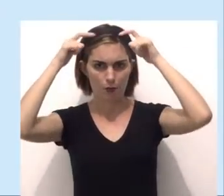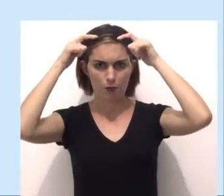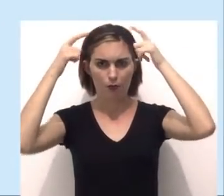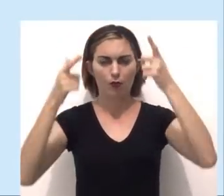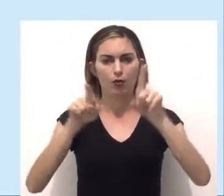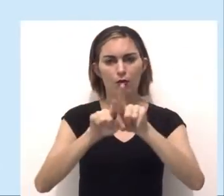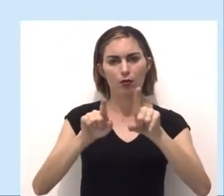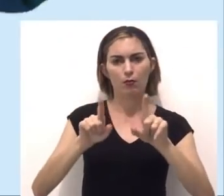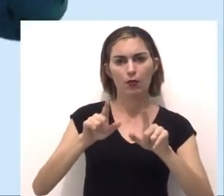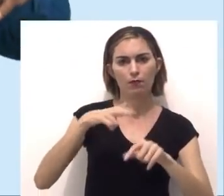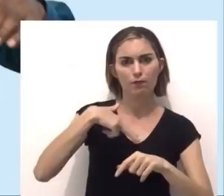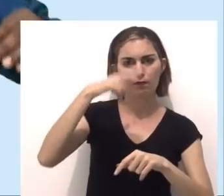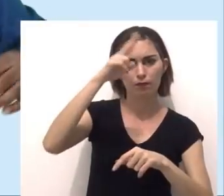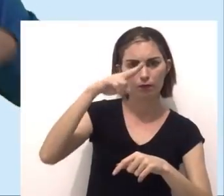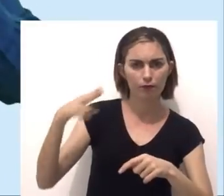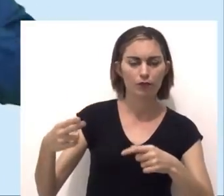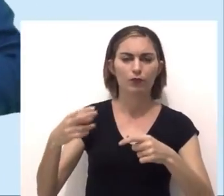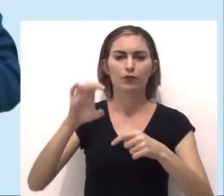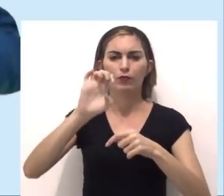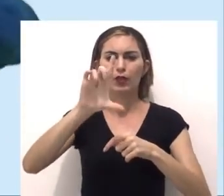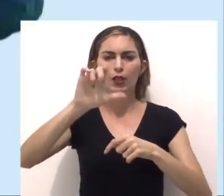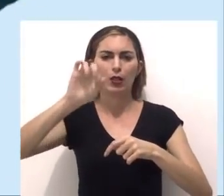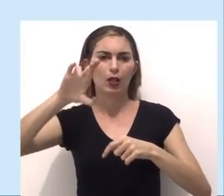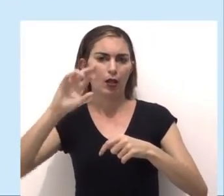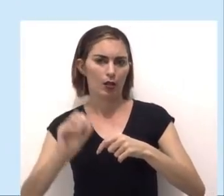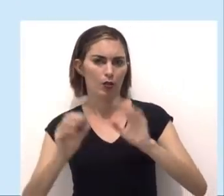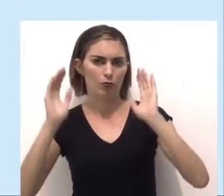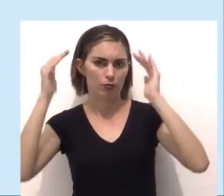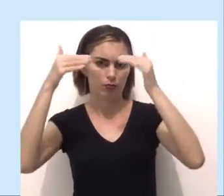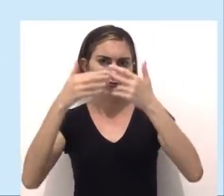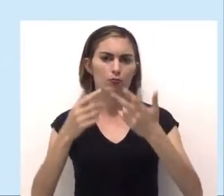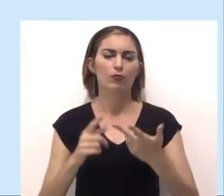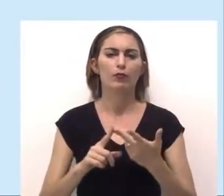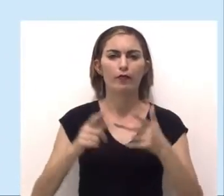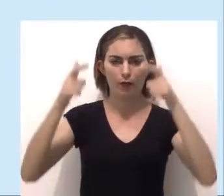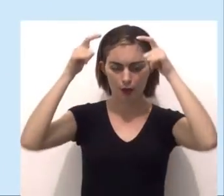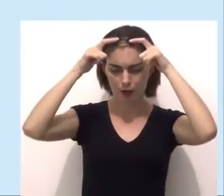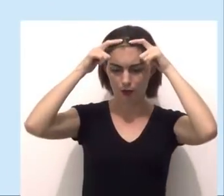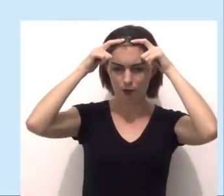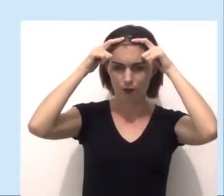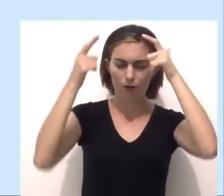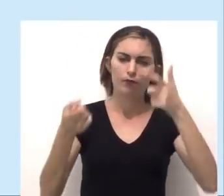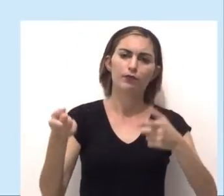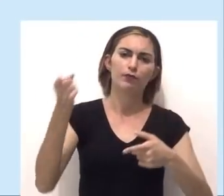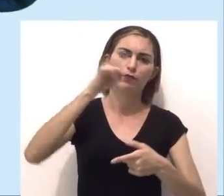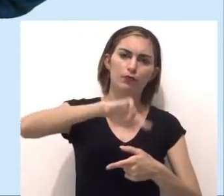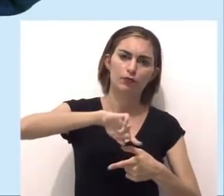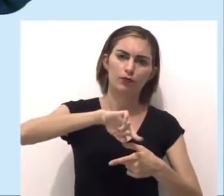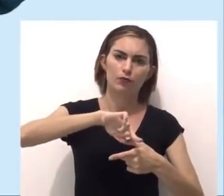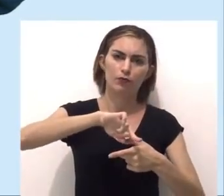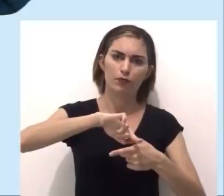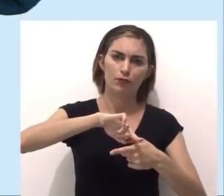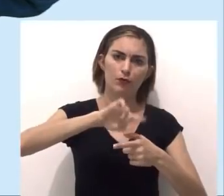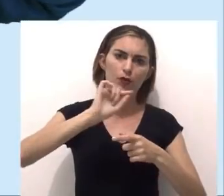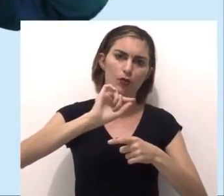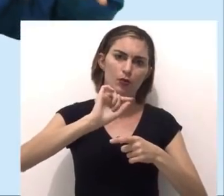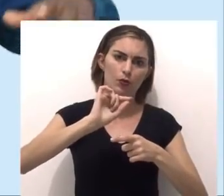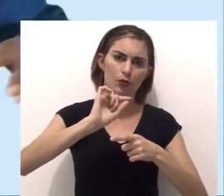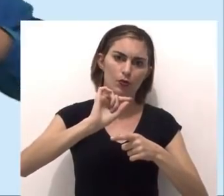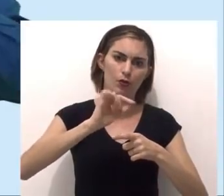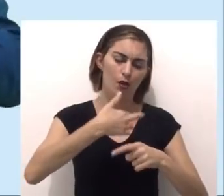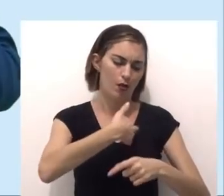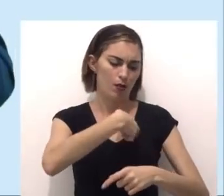o clero. Isso. Ou seja, então você vai ter aí a figura do rei e a figura simplesmente